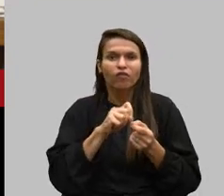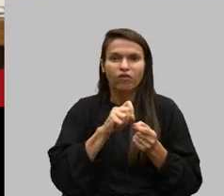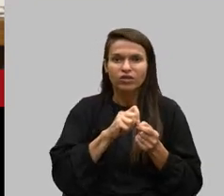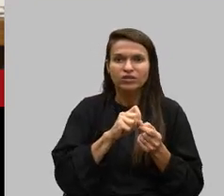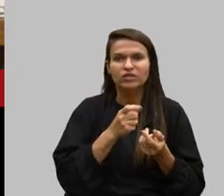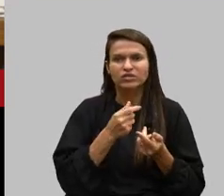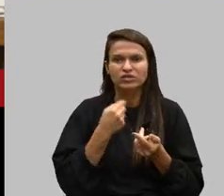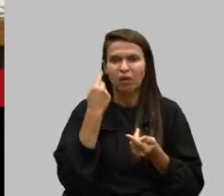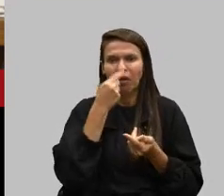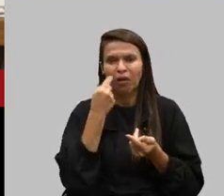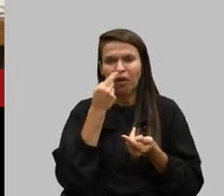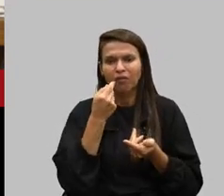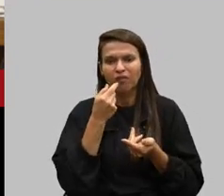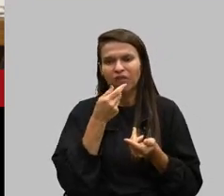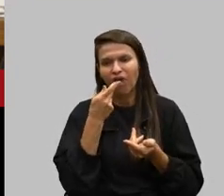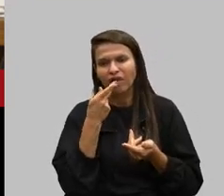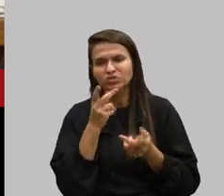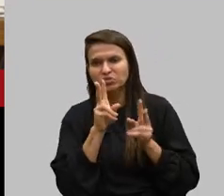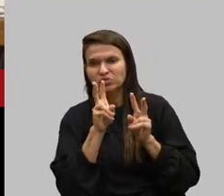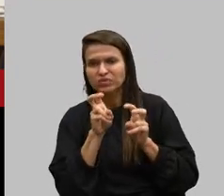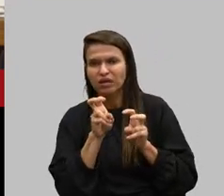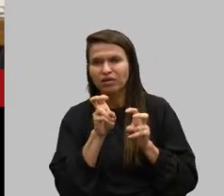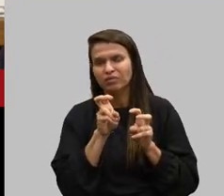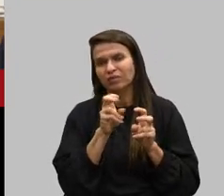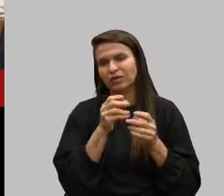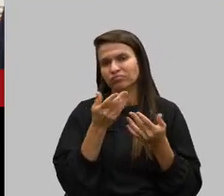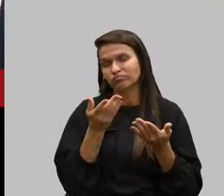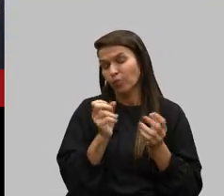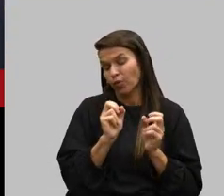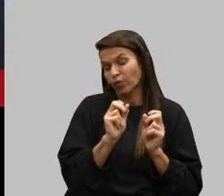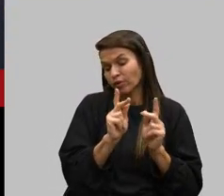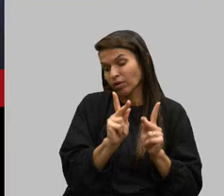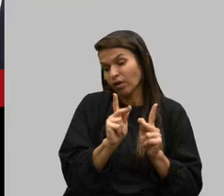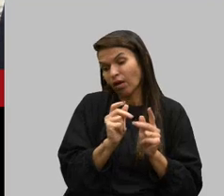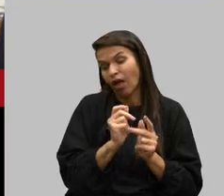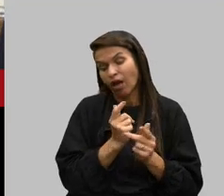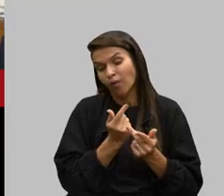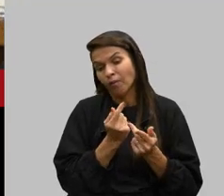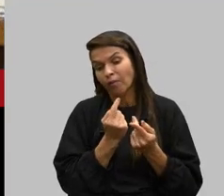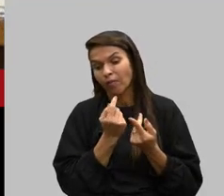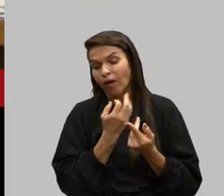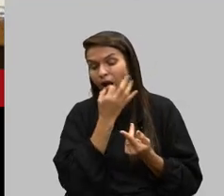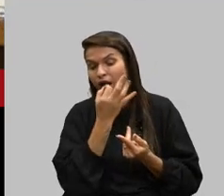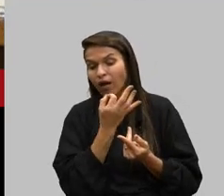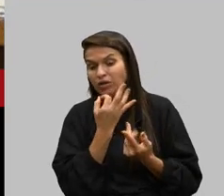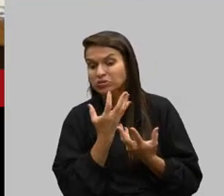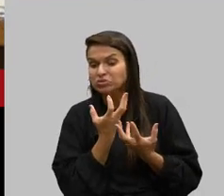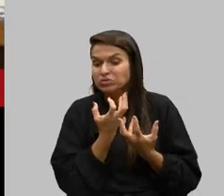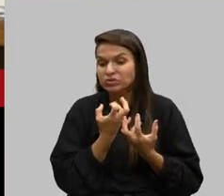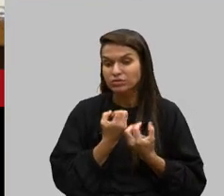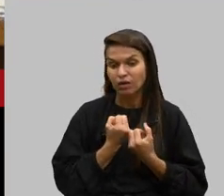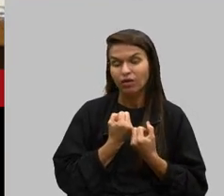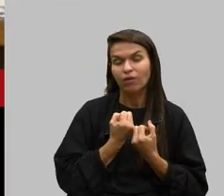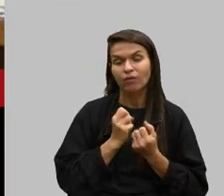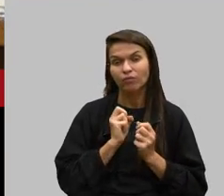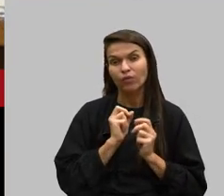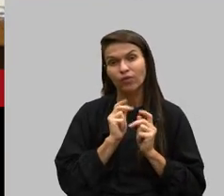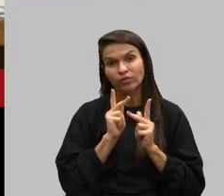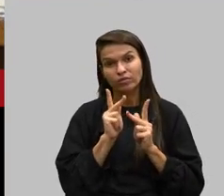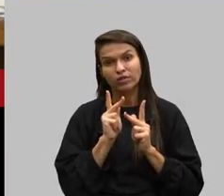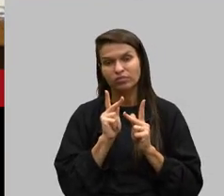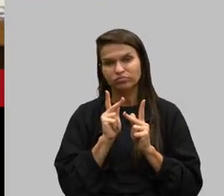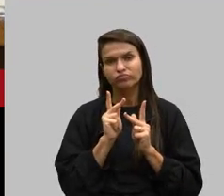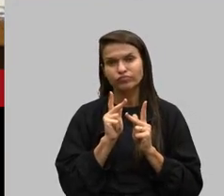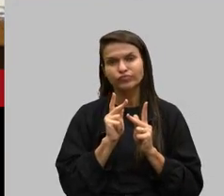tempo falando de uma coisa enfim Ok é uma crítica que a gente acata vamos levar paraa frente mas nada vai nos